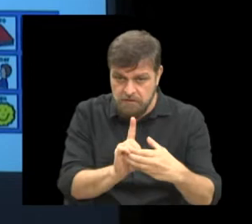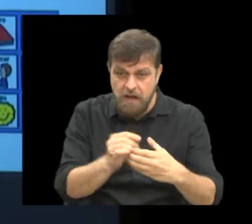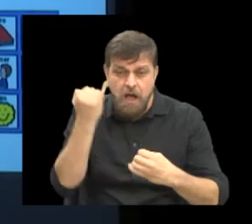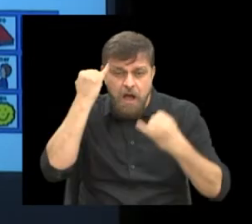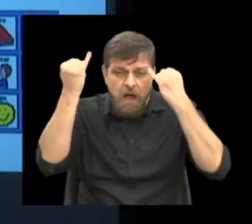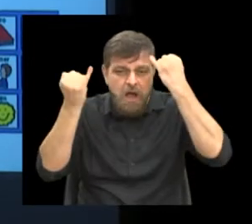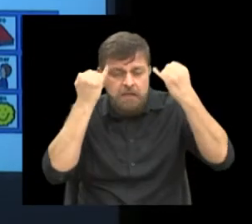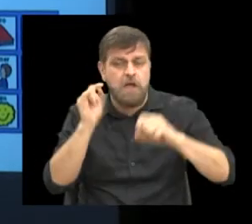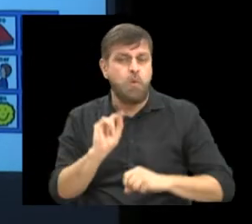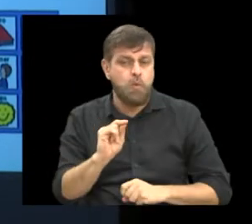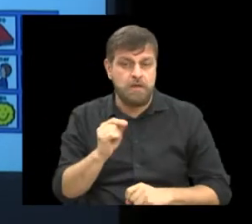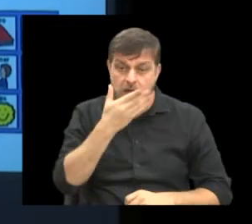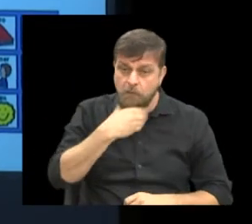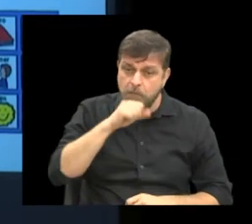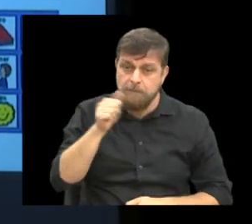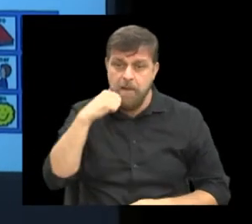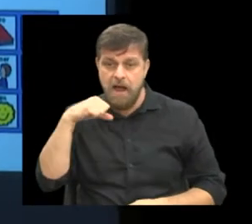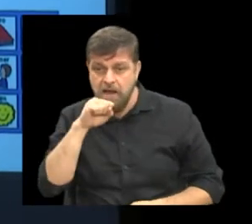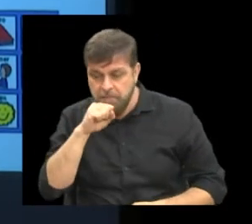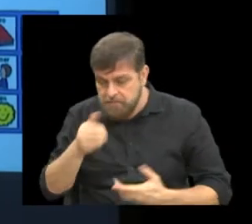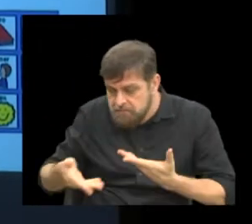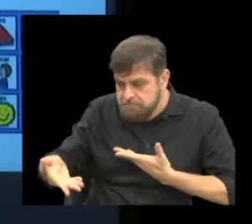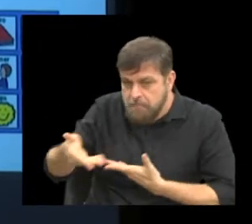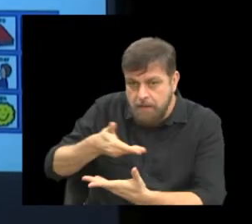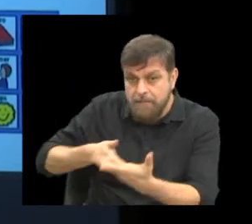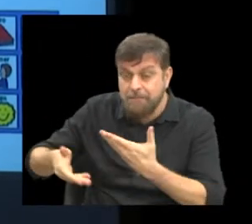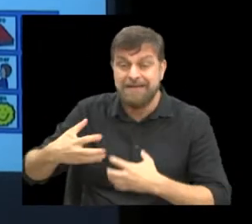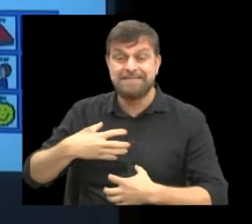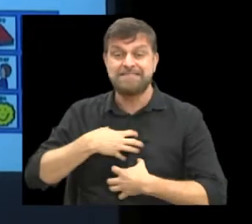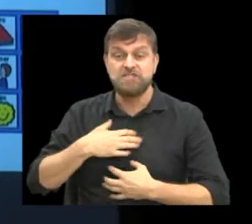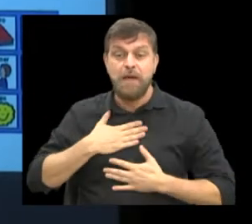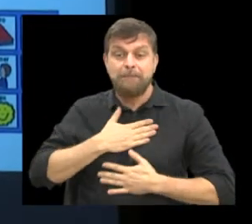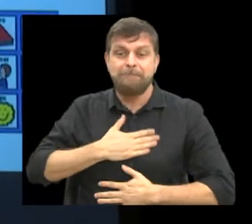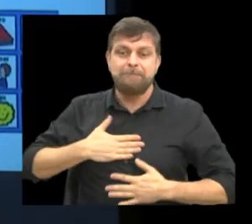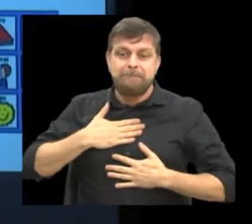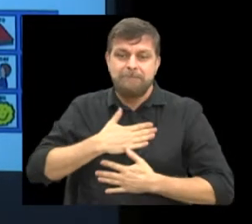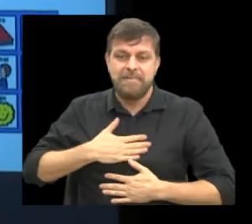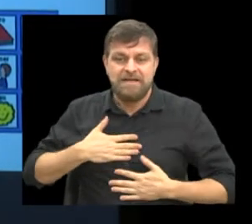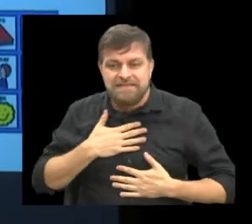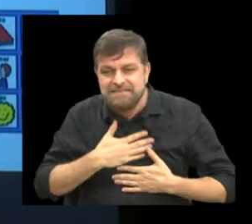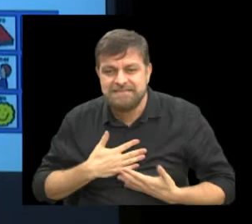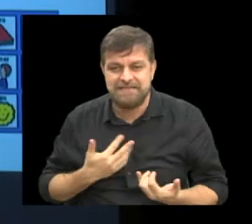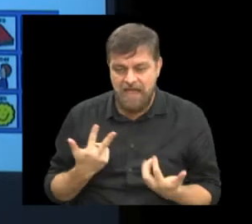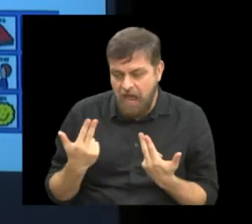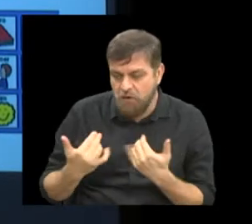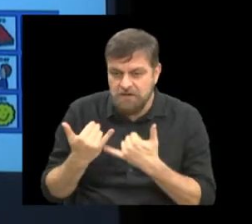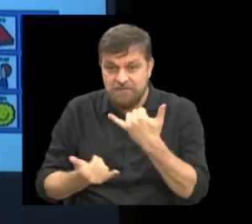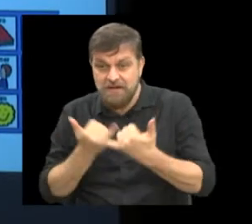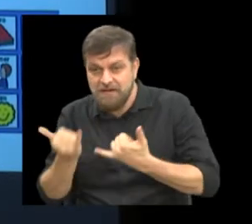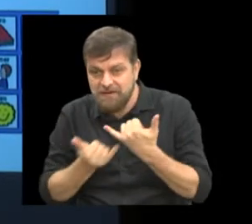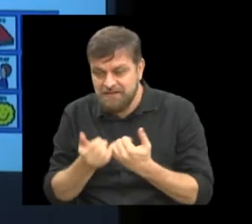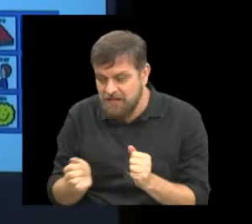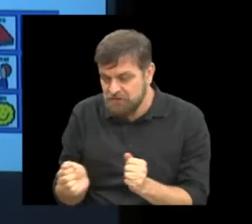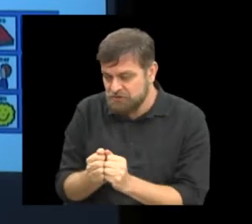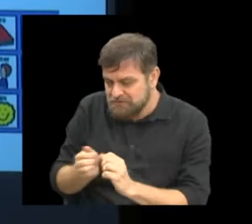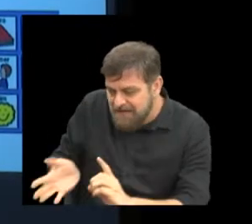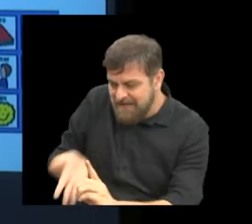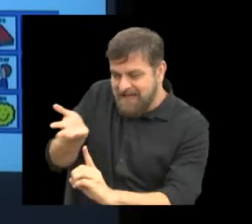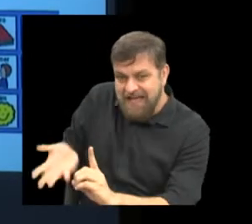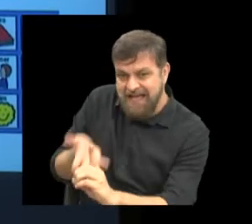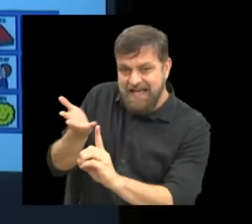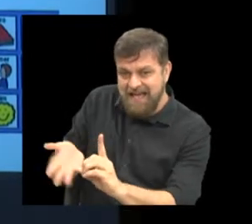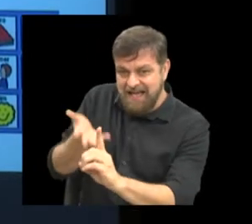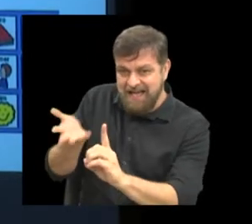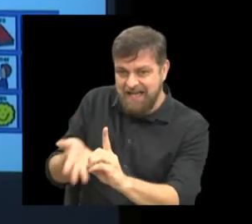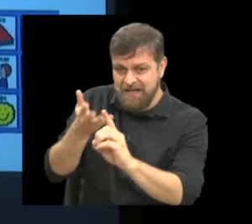é que os pais aprendam a interagir de forma prazerosa, divertida e entusiasmada com a criança, encorajando,